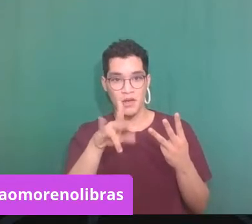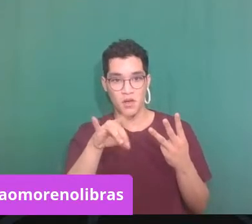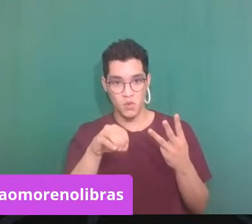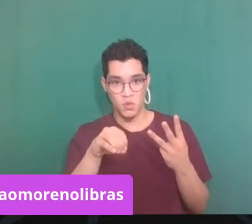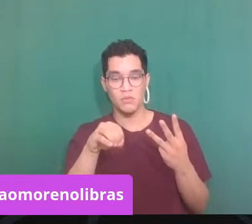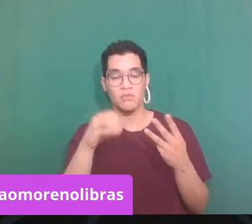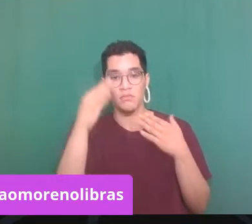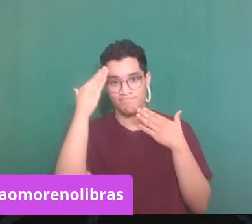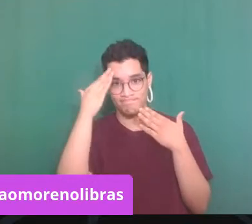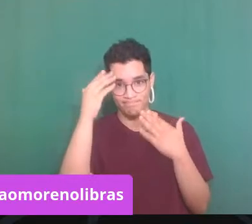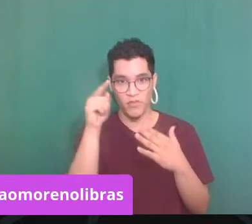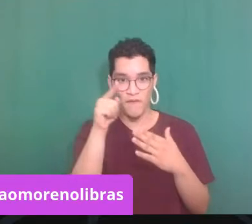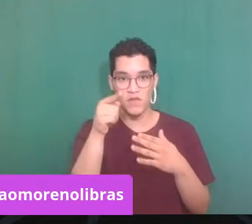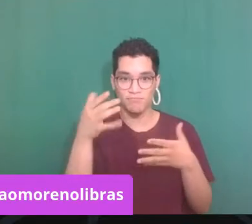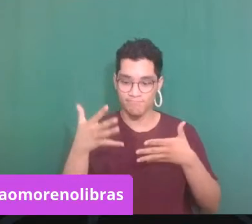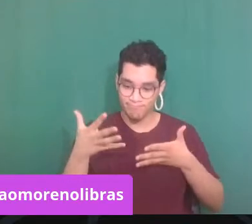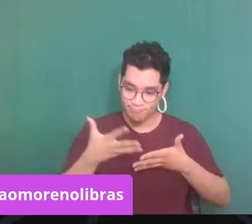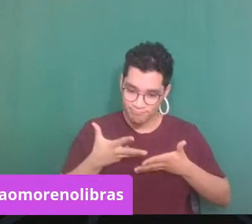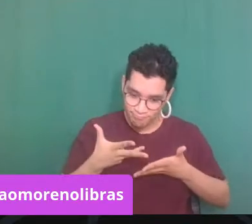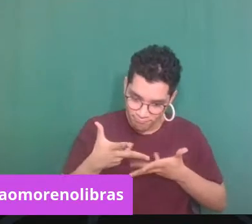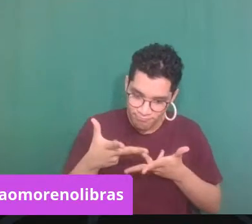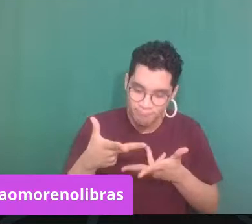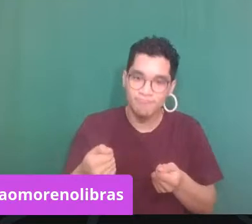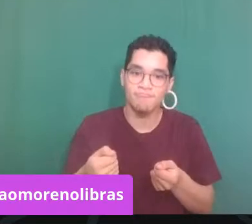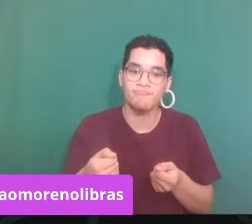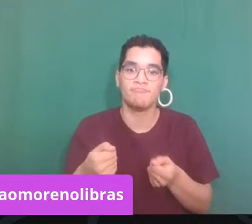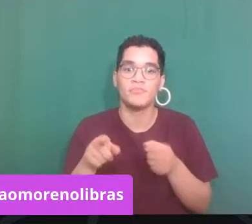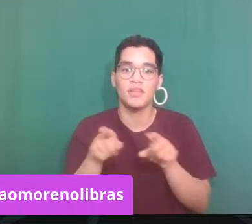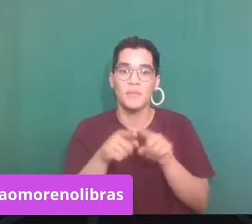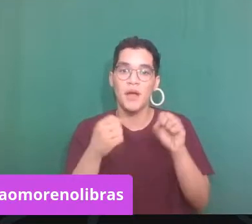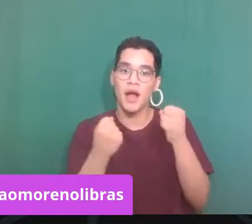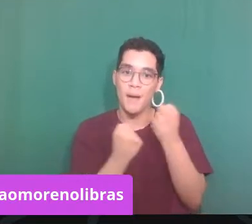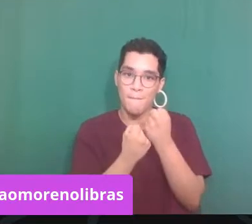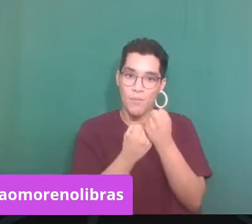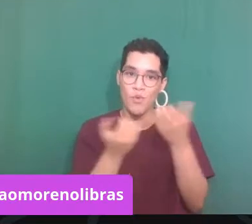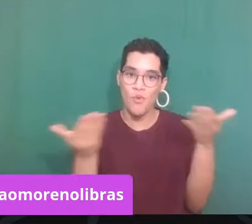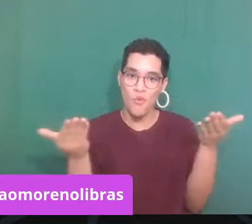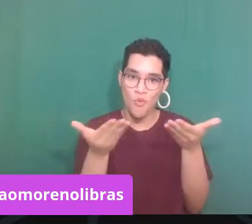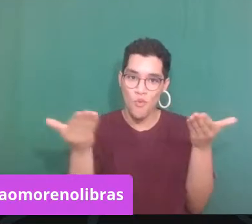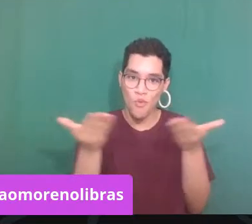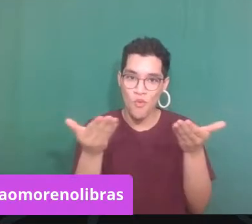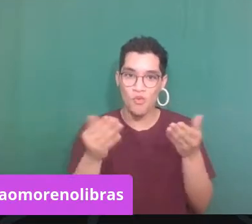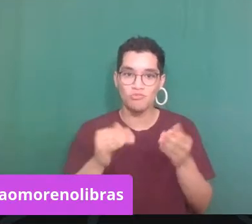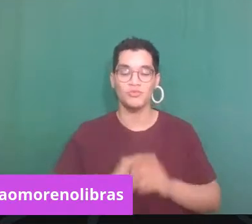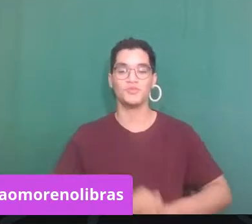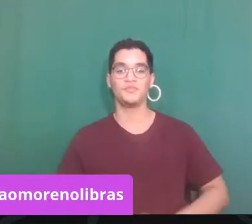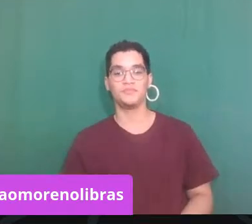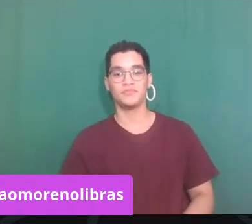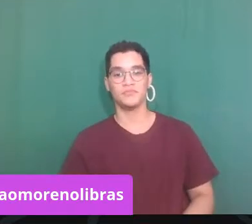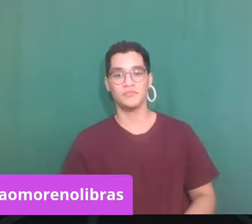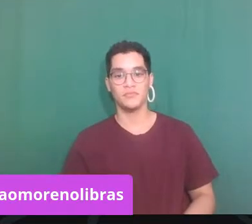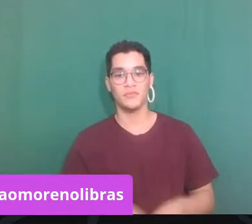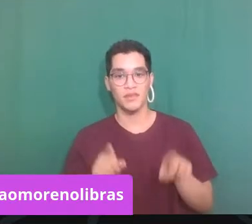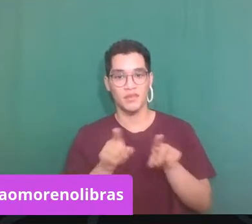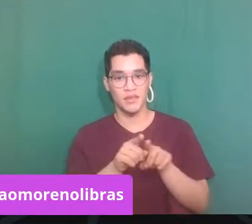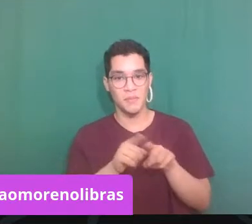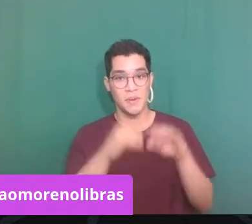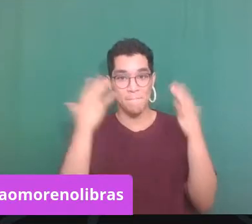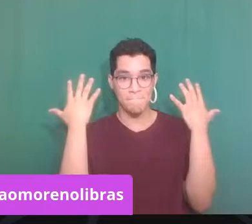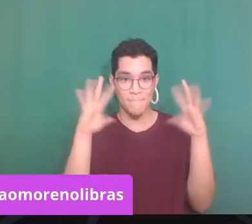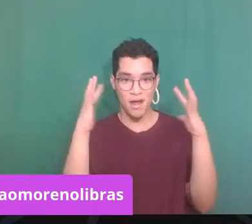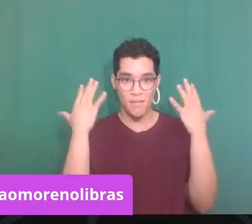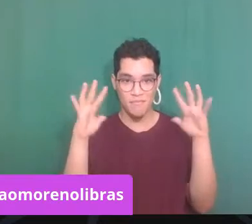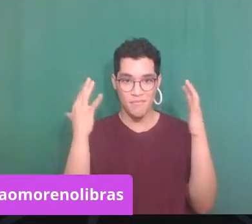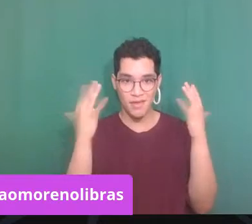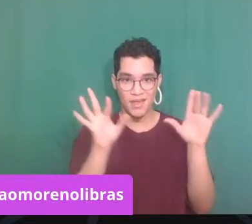deram, pelo apoio dado aqui, pela condução, né, dessa sessão. Aliás, estão de parabéns, né, pela